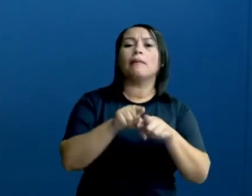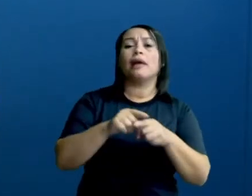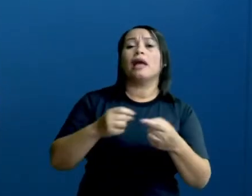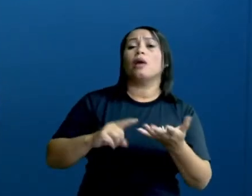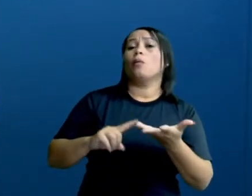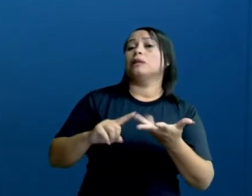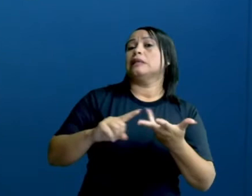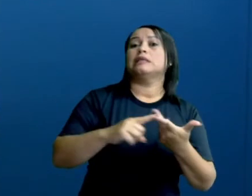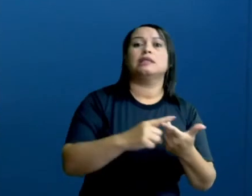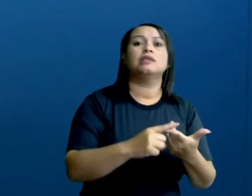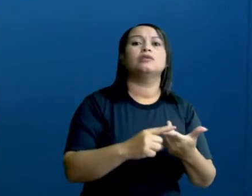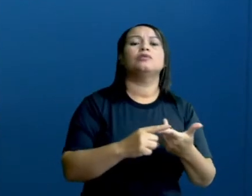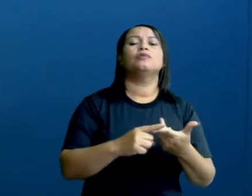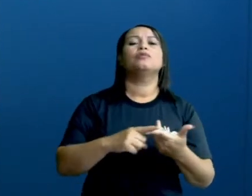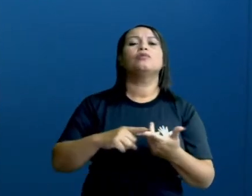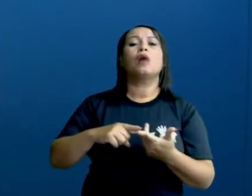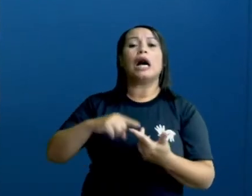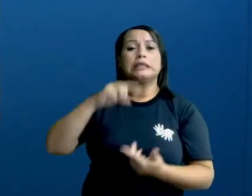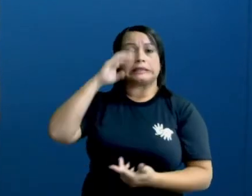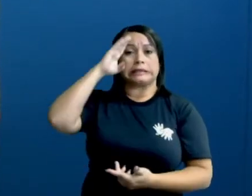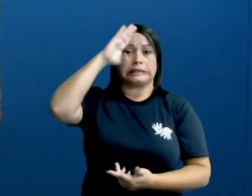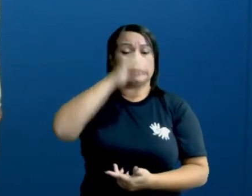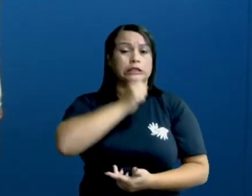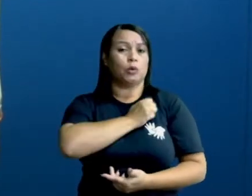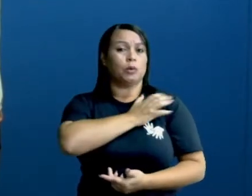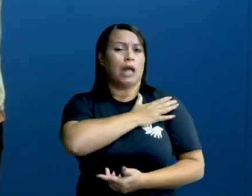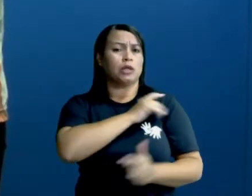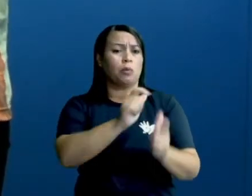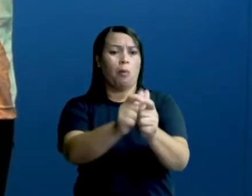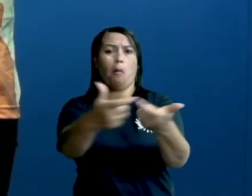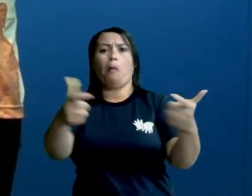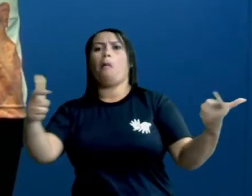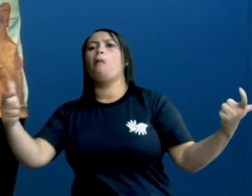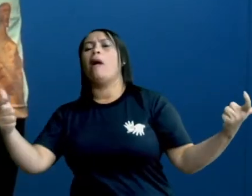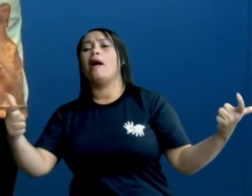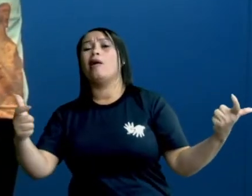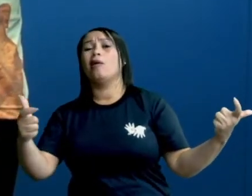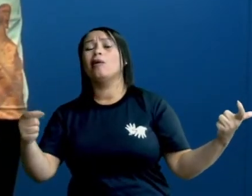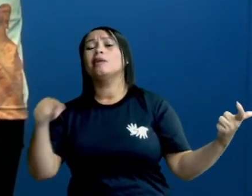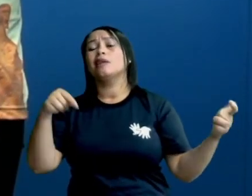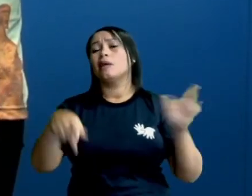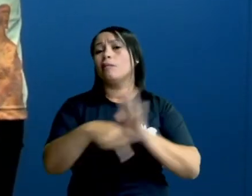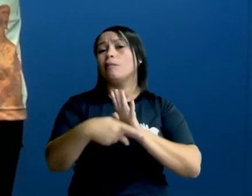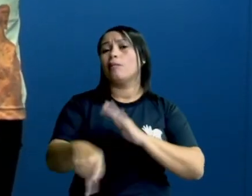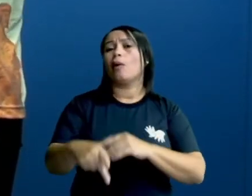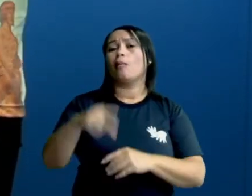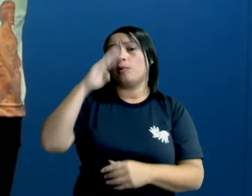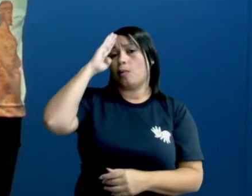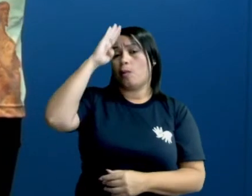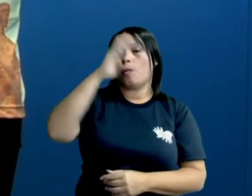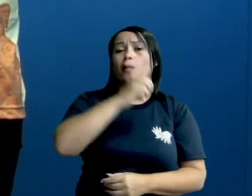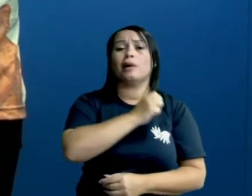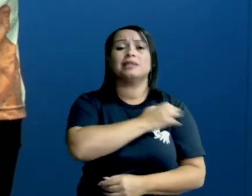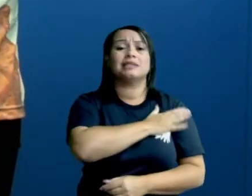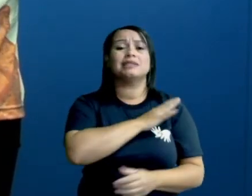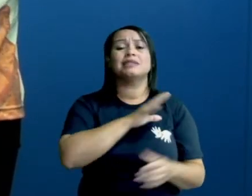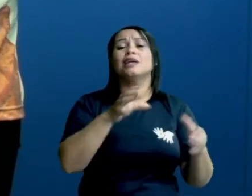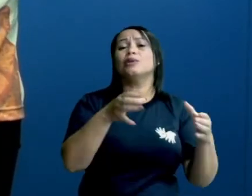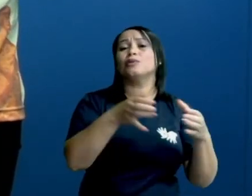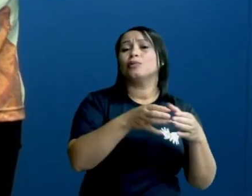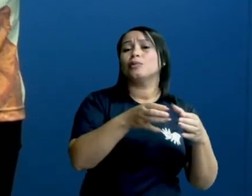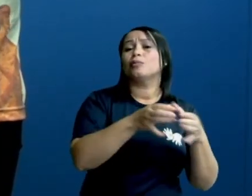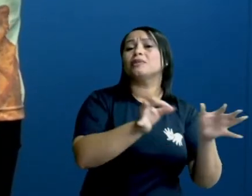quantitativo de soldados maiores do que o exército lá, né? Do que o pessoal que estava